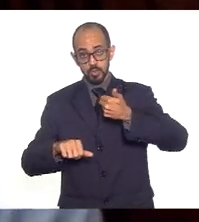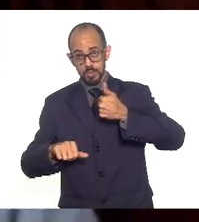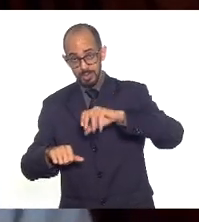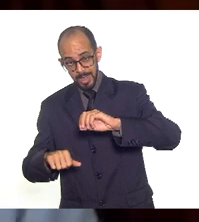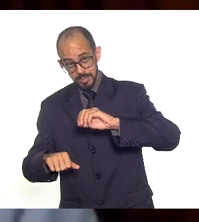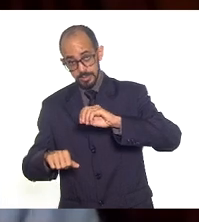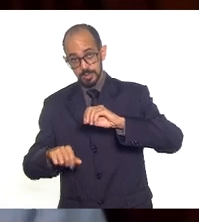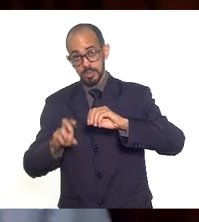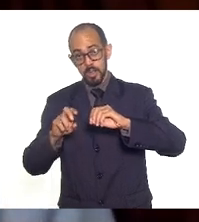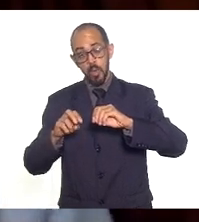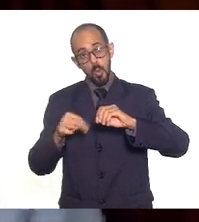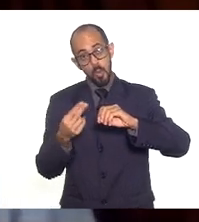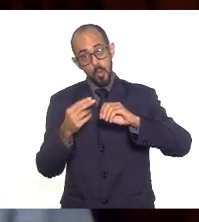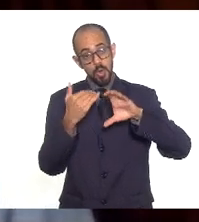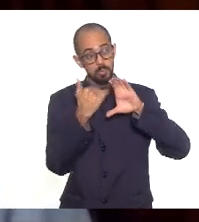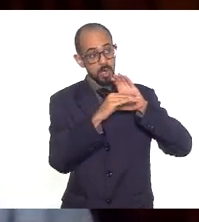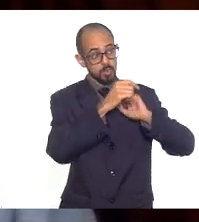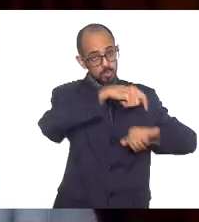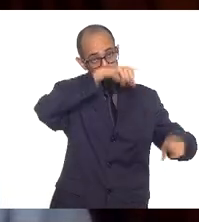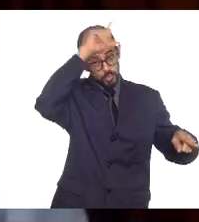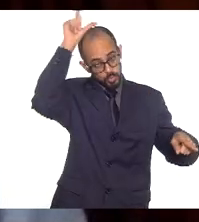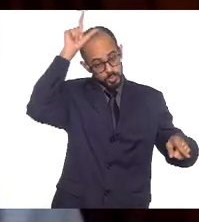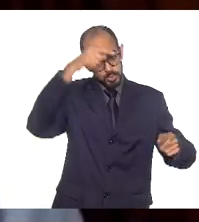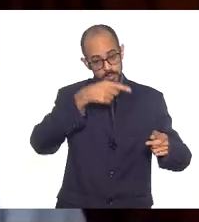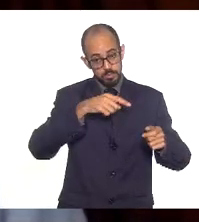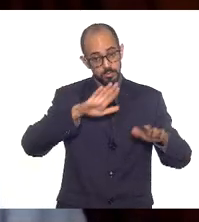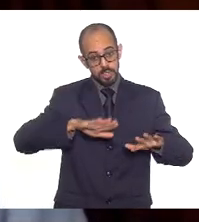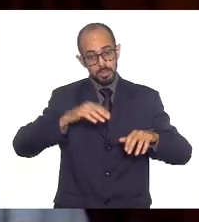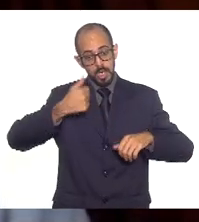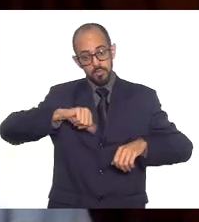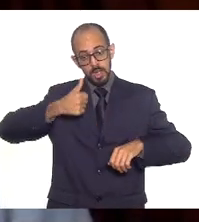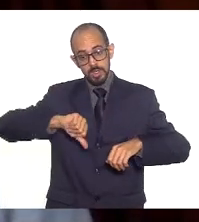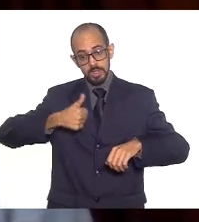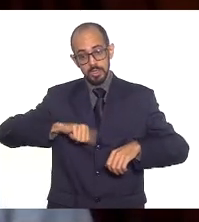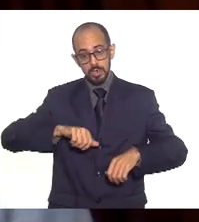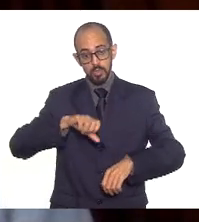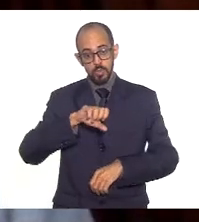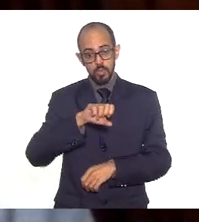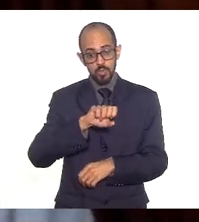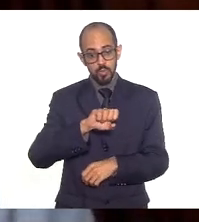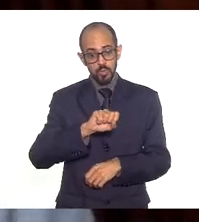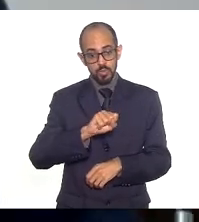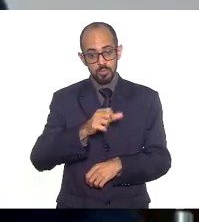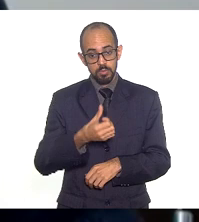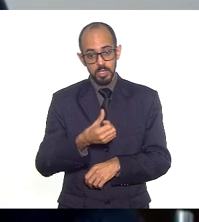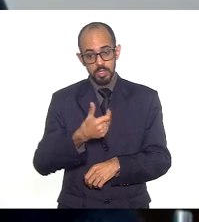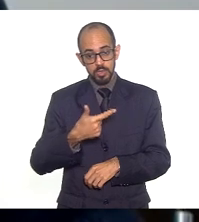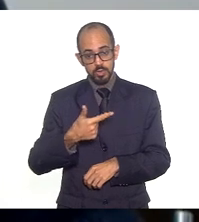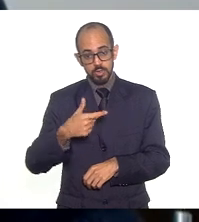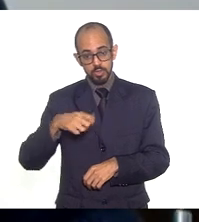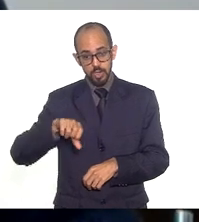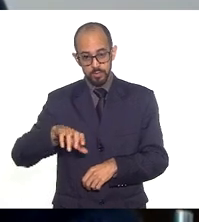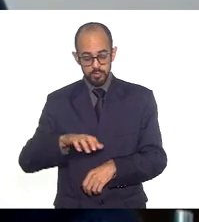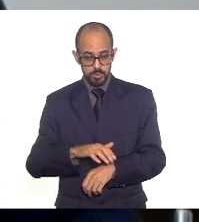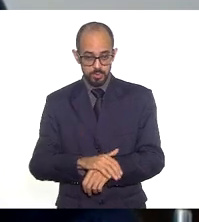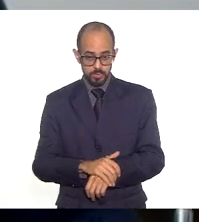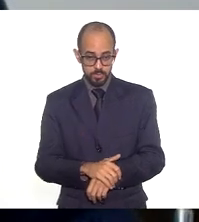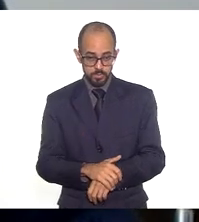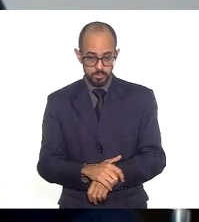você volta, mas analisa o 2896 de 20, Luiz. Deputado Márcio. Não estou te ouvindo, está sem